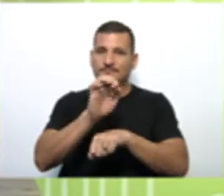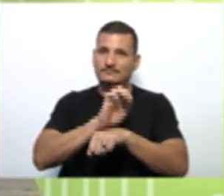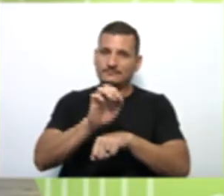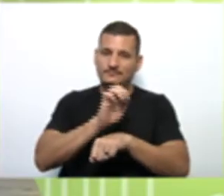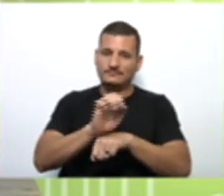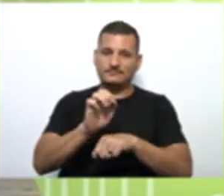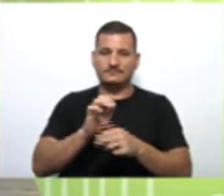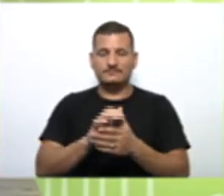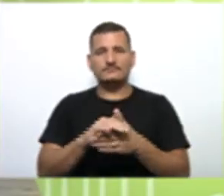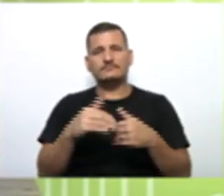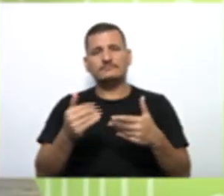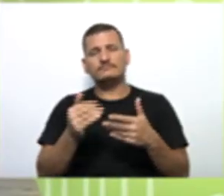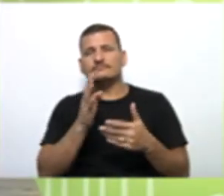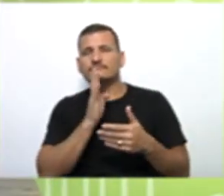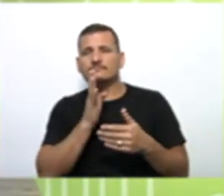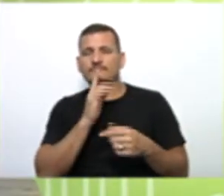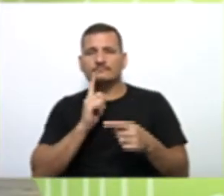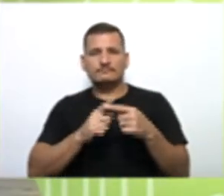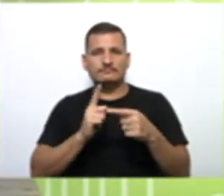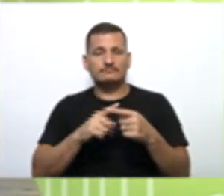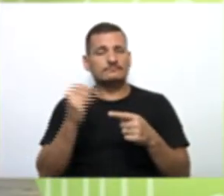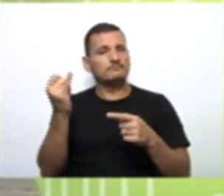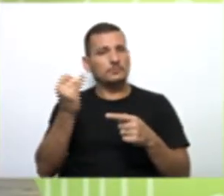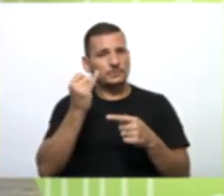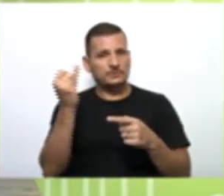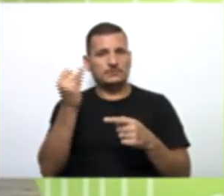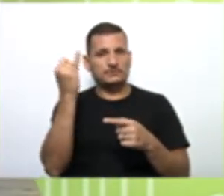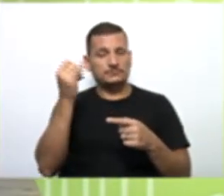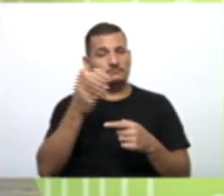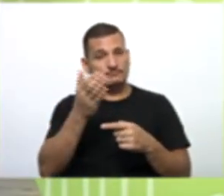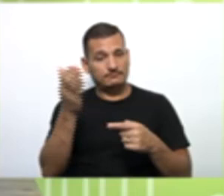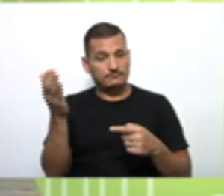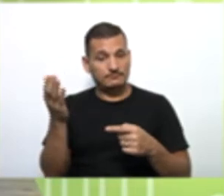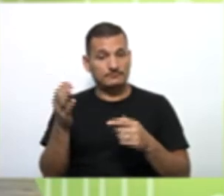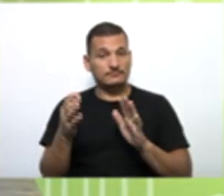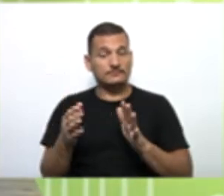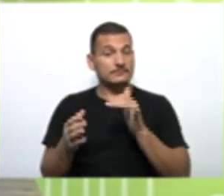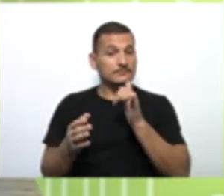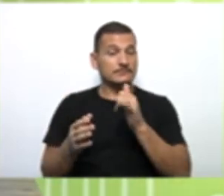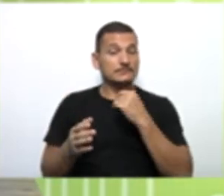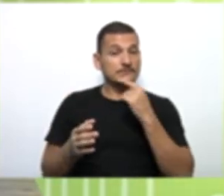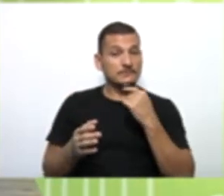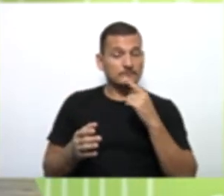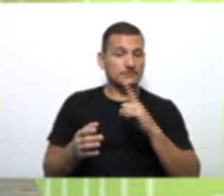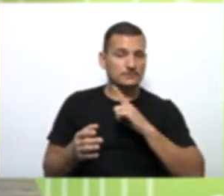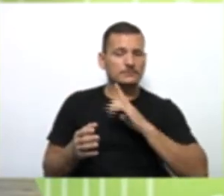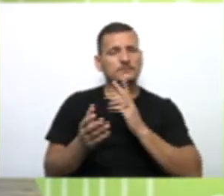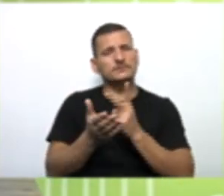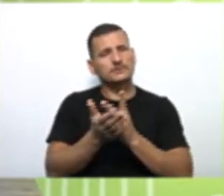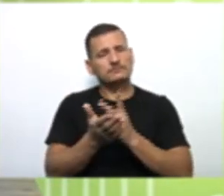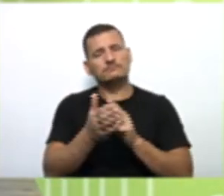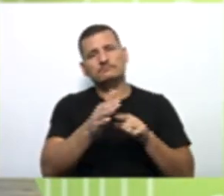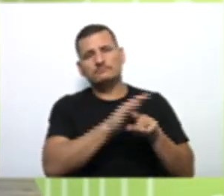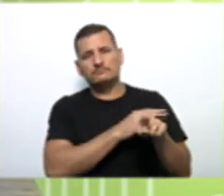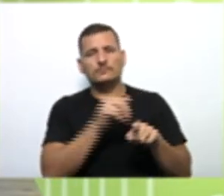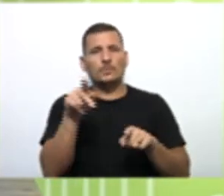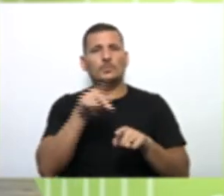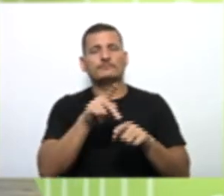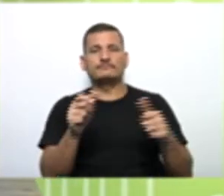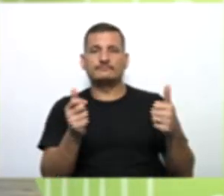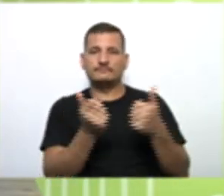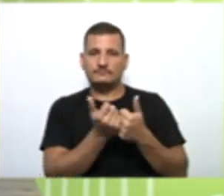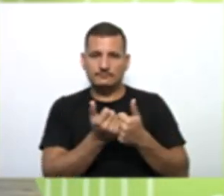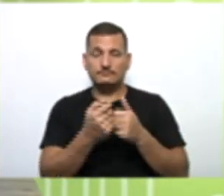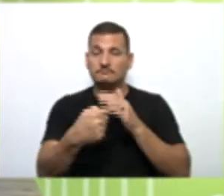Então, vamos conhecer porque é um elemento muito importante para vocês. E caso vocês tenham dúvidas, sempre perguntem para o tutor, para nós,